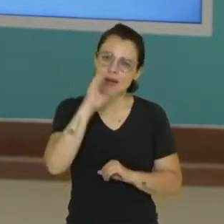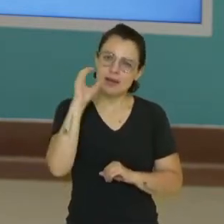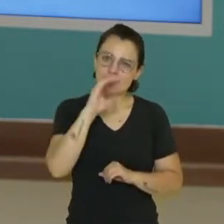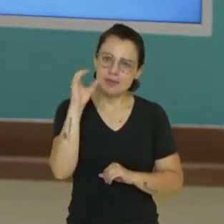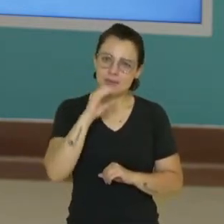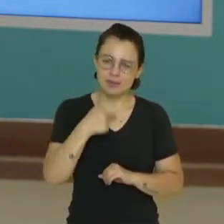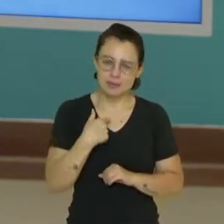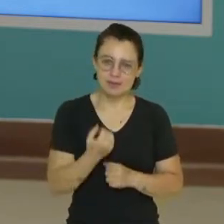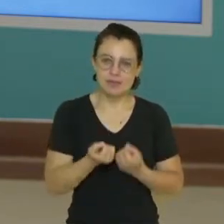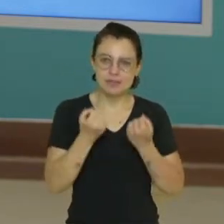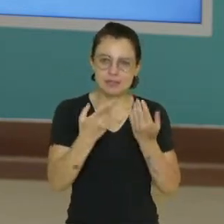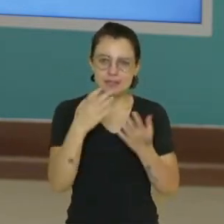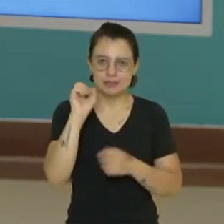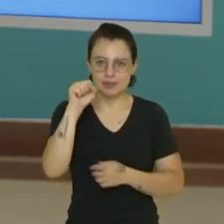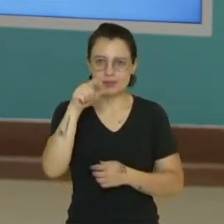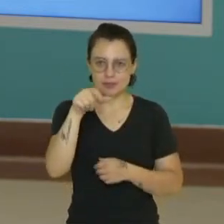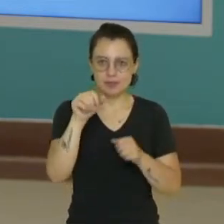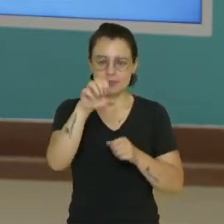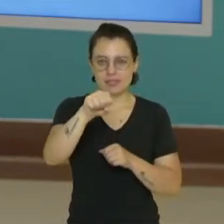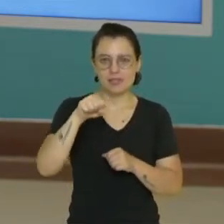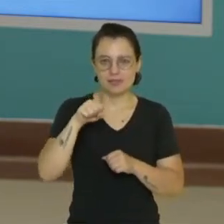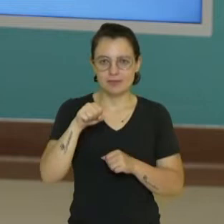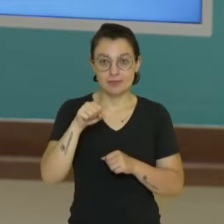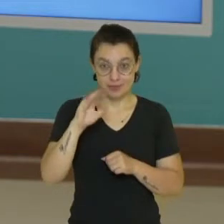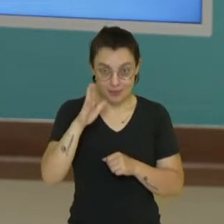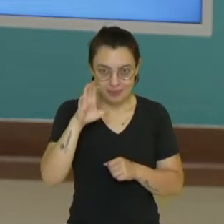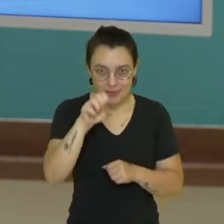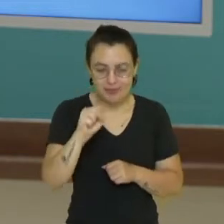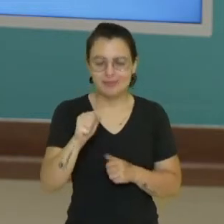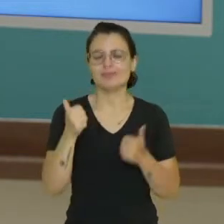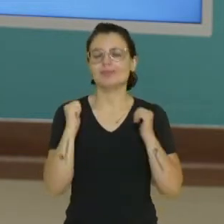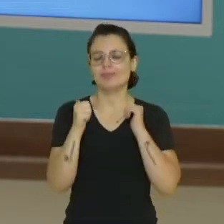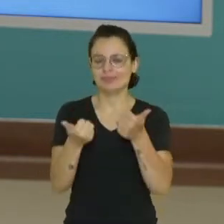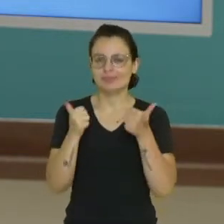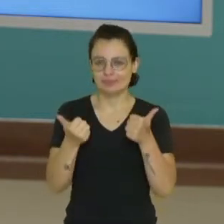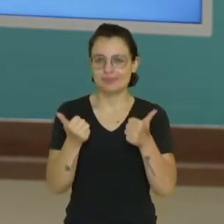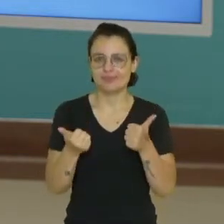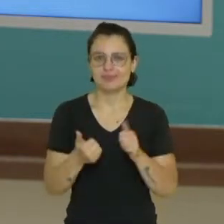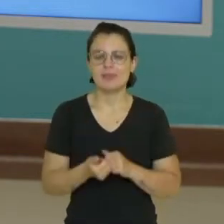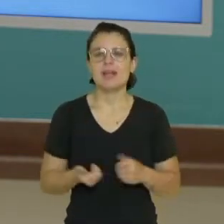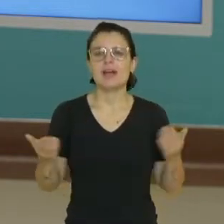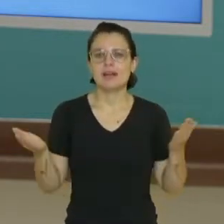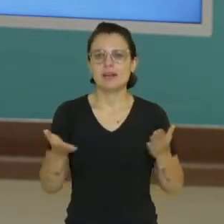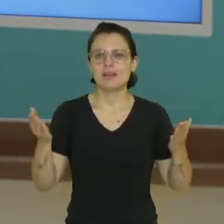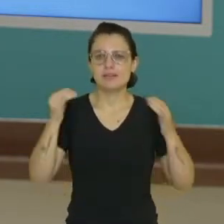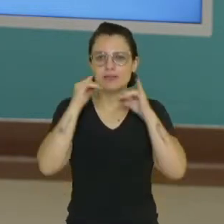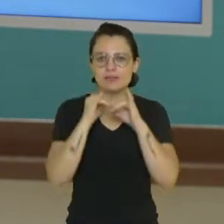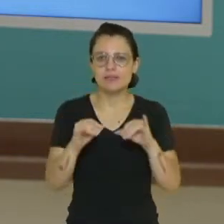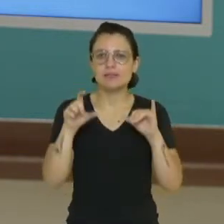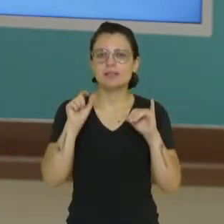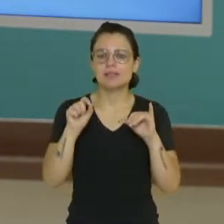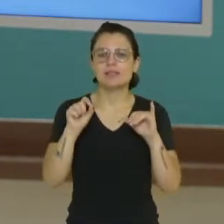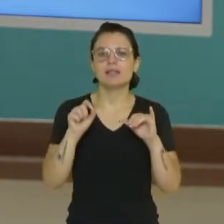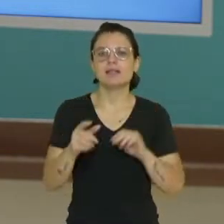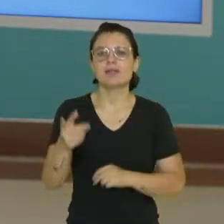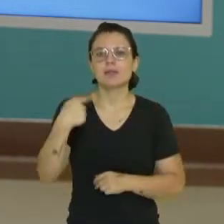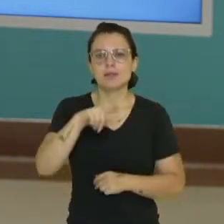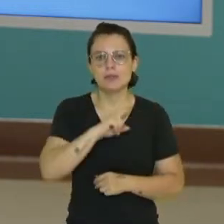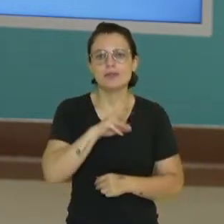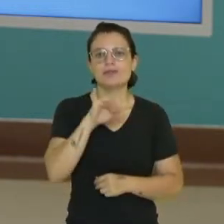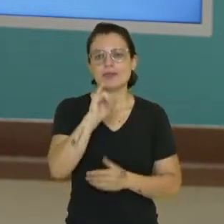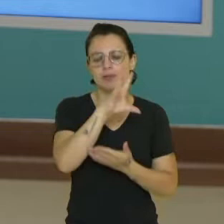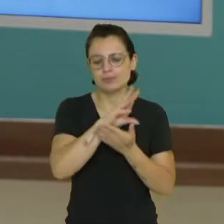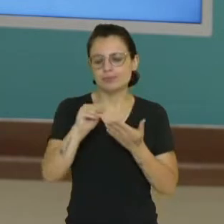uns segundinhos para você pegar. Pegou? Isso mesmo. Eu vou falar para você que hoje a gente vai anotar